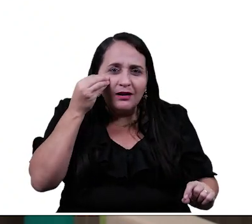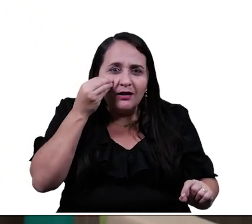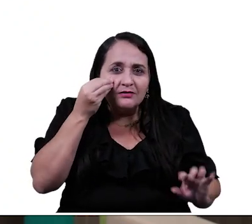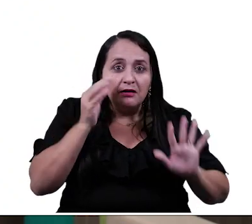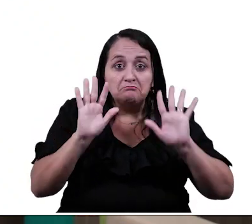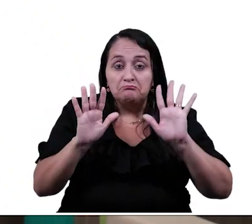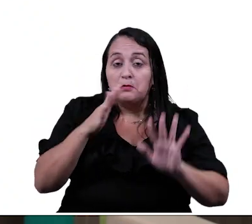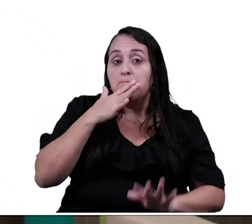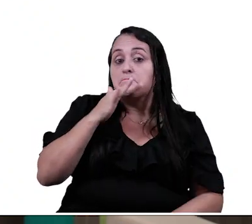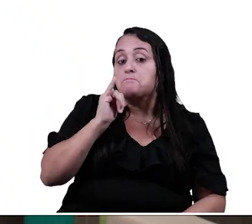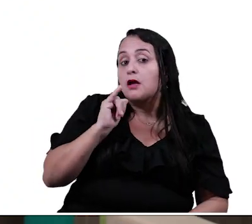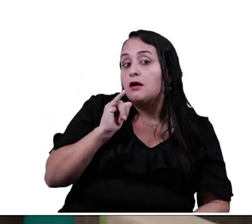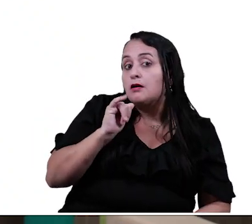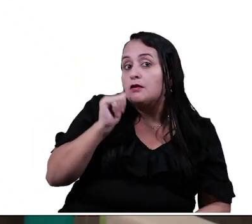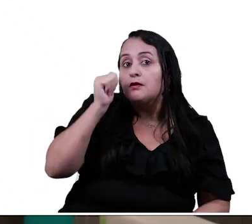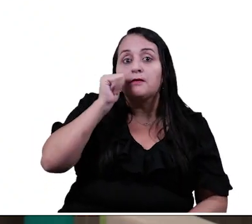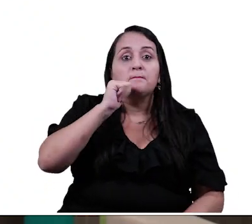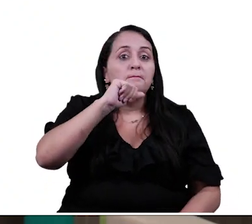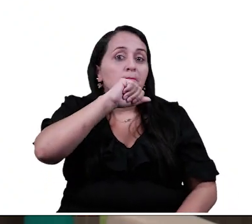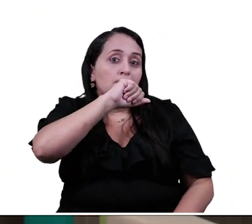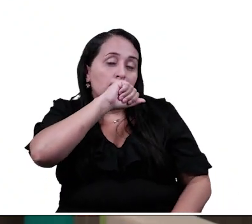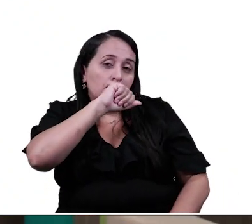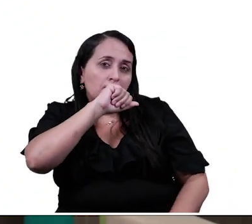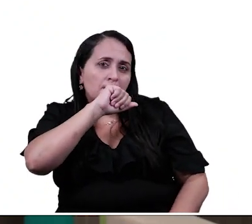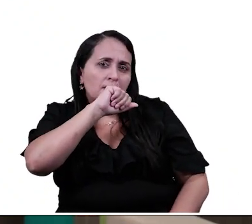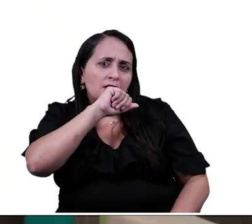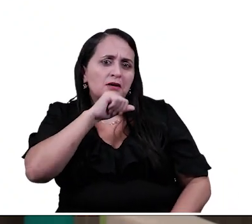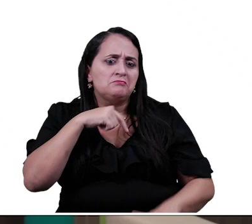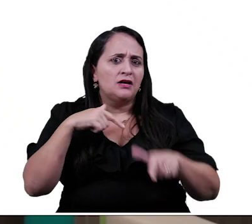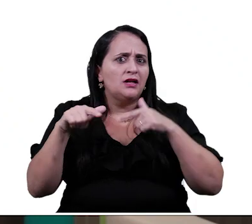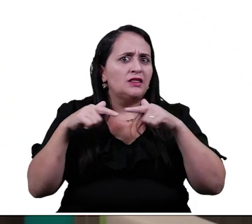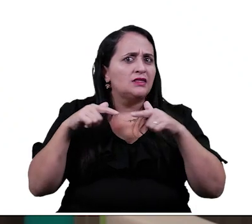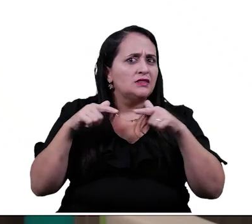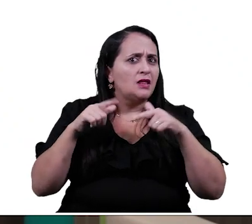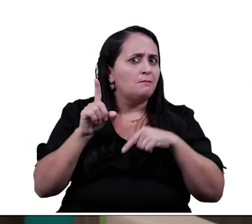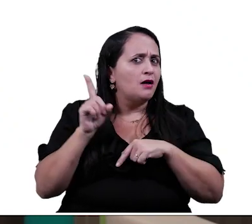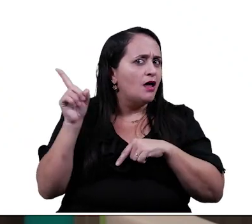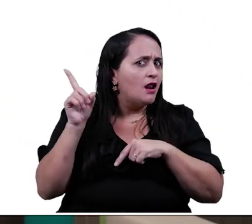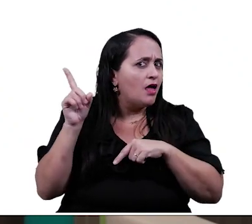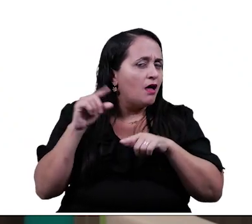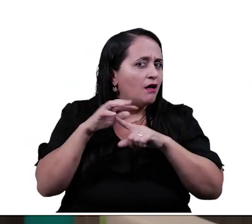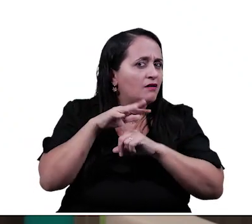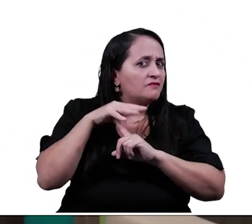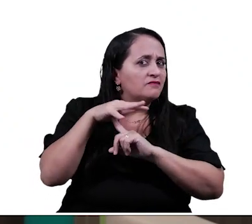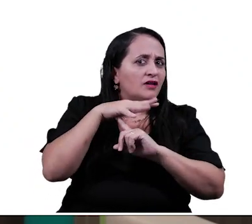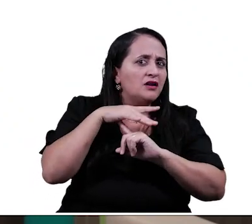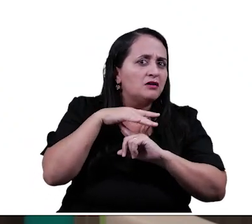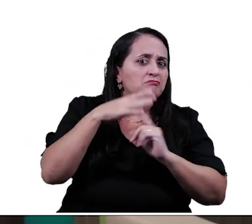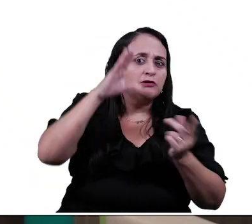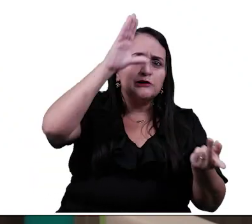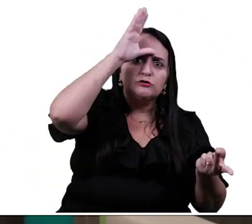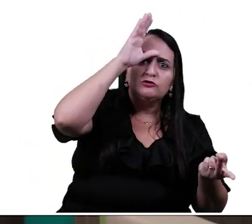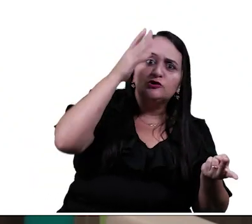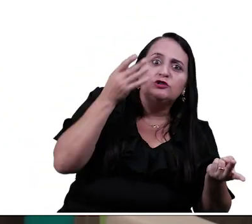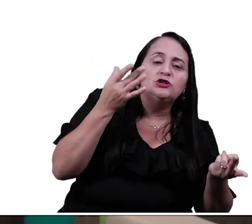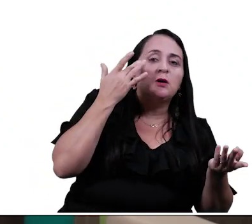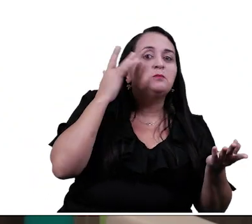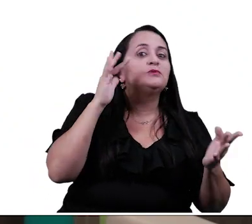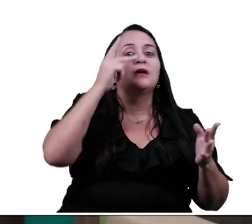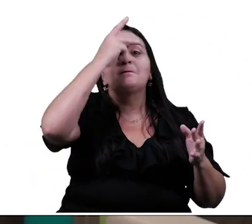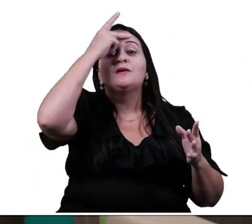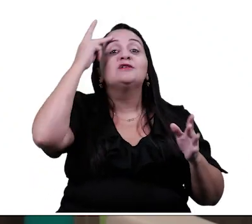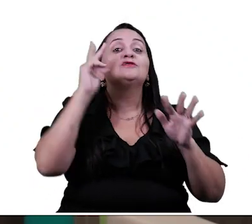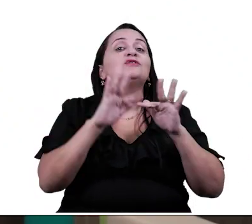tem pai, mãe, algum responsável que trabalha na feira? Pois é, feira é um lugar de